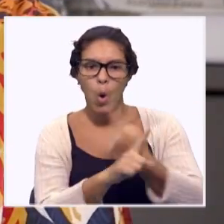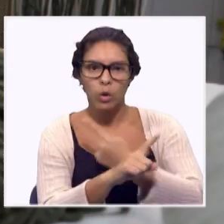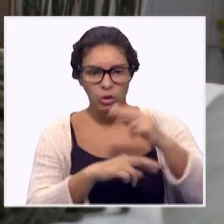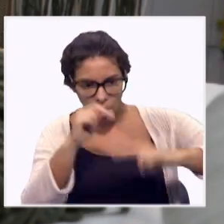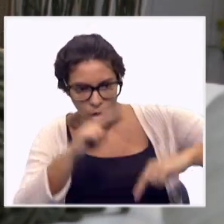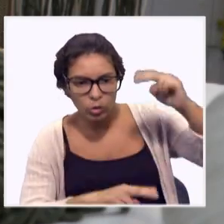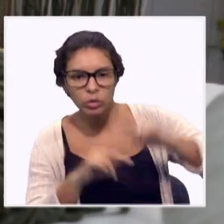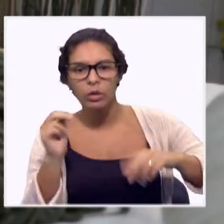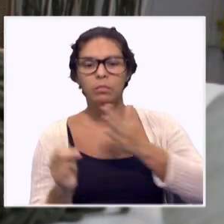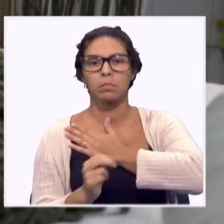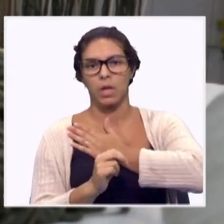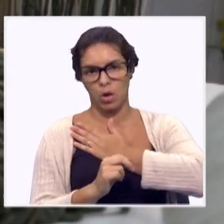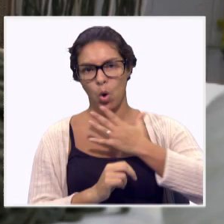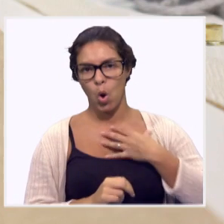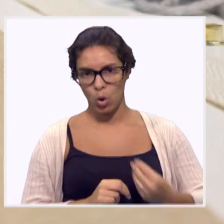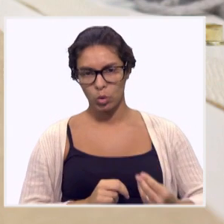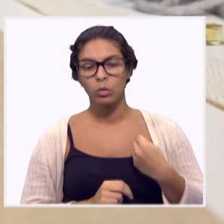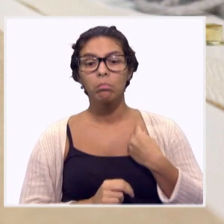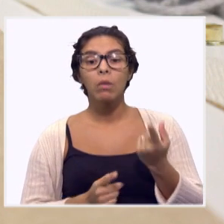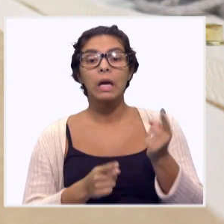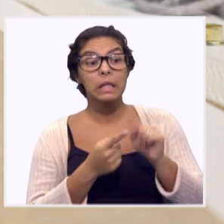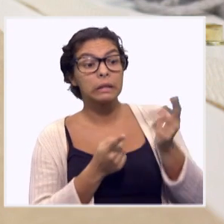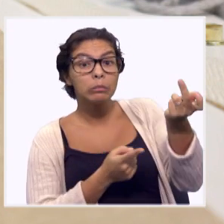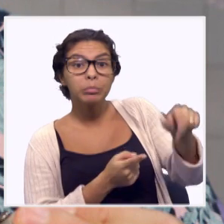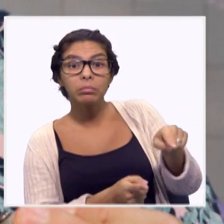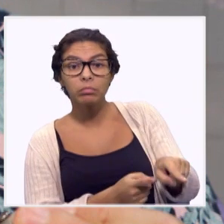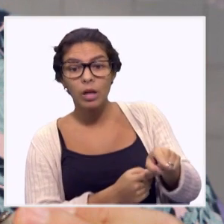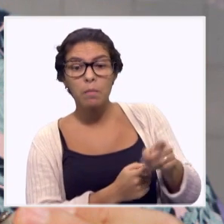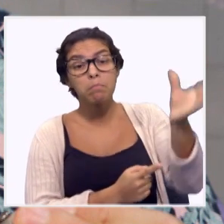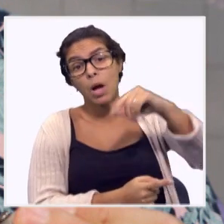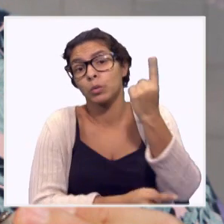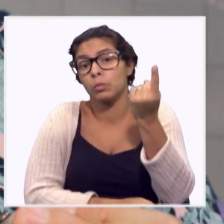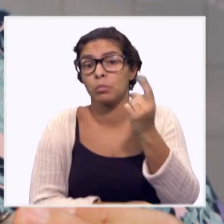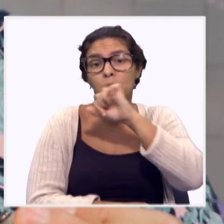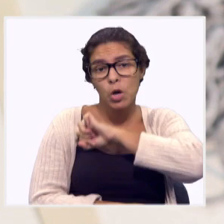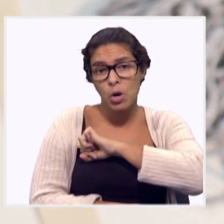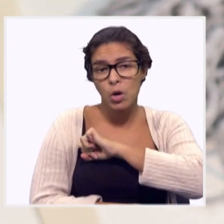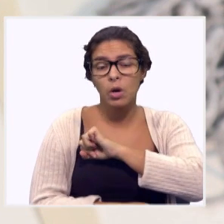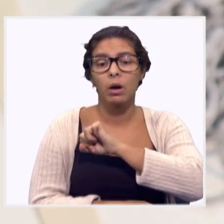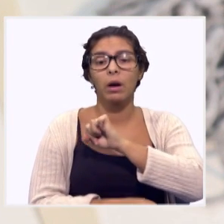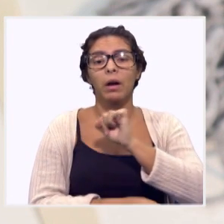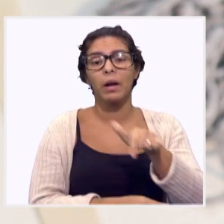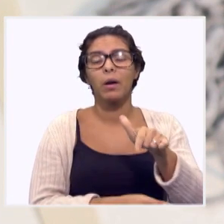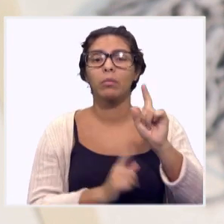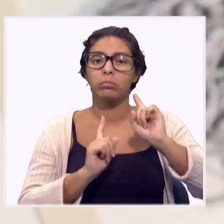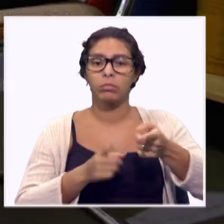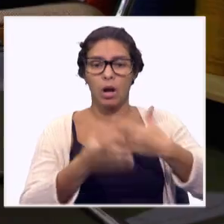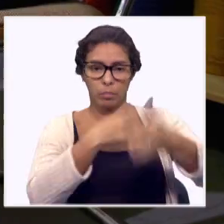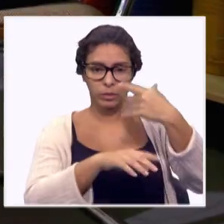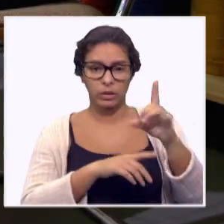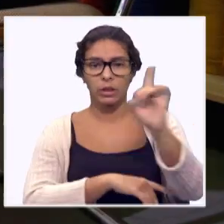em aprender a construir coisas com as minhas próprias mãos. Portanto, o macramé acabou por ser mais uma. Eu aprendi a fazer